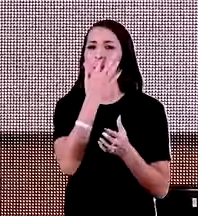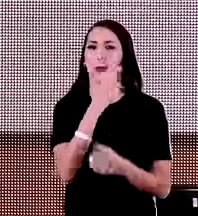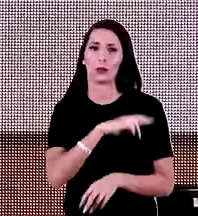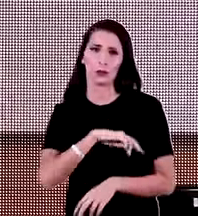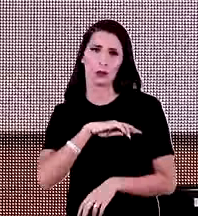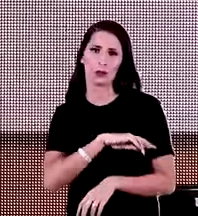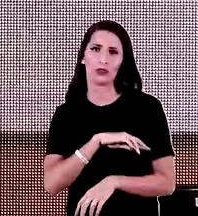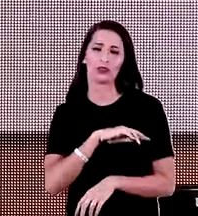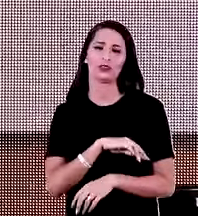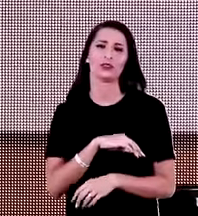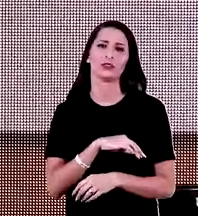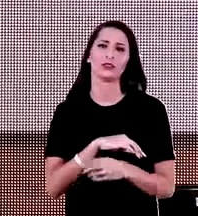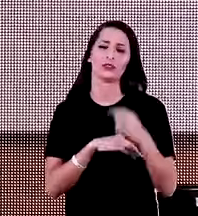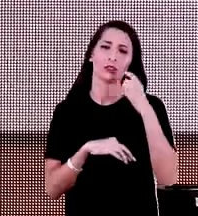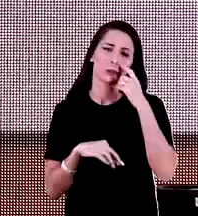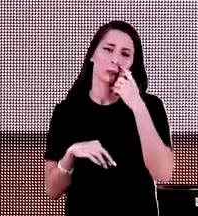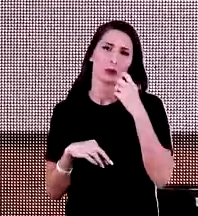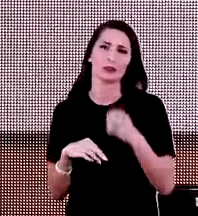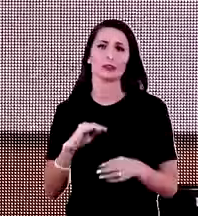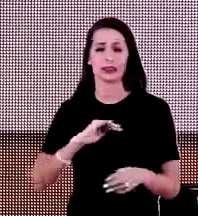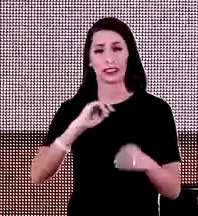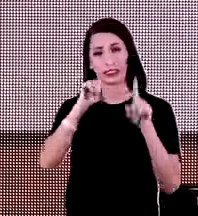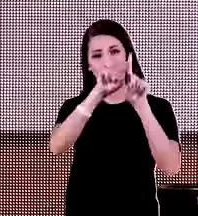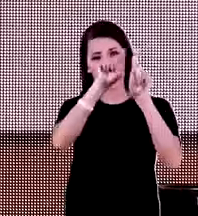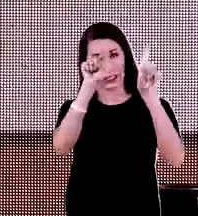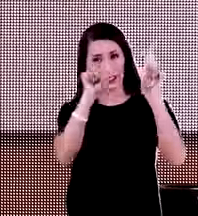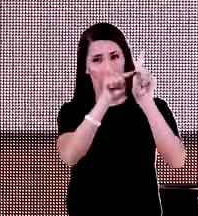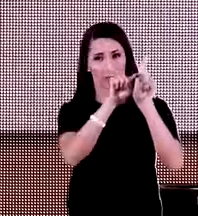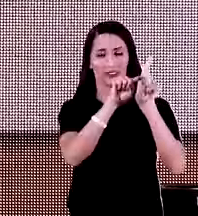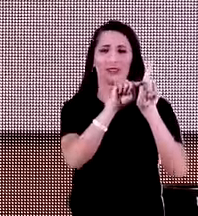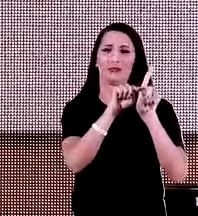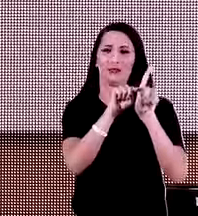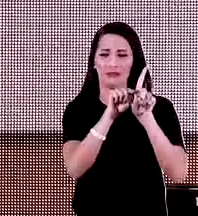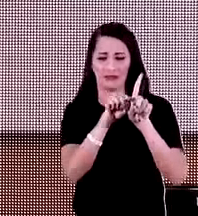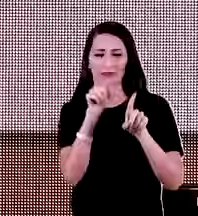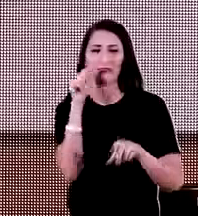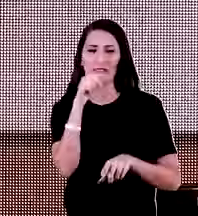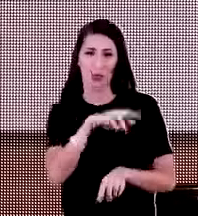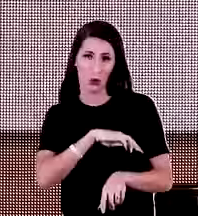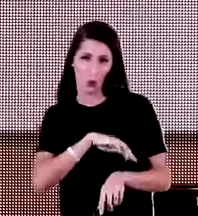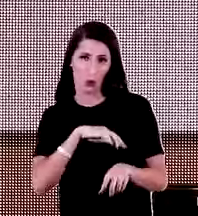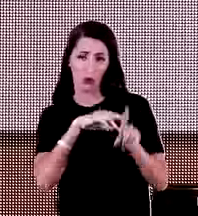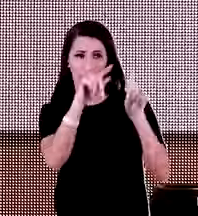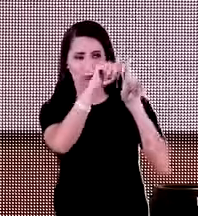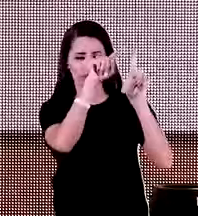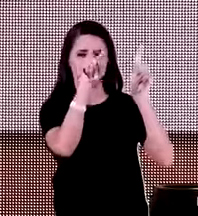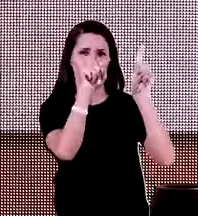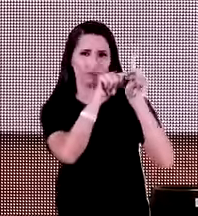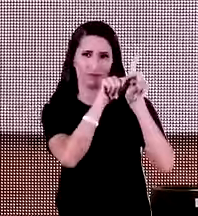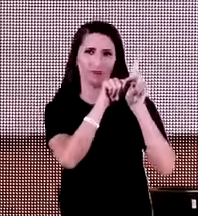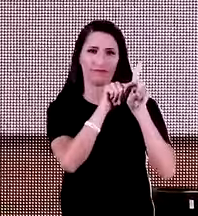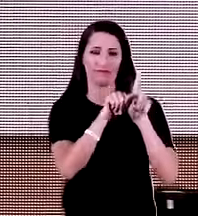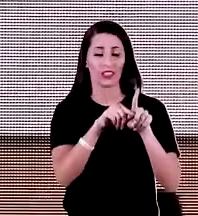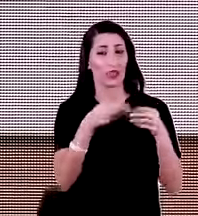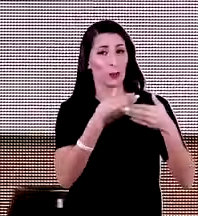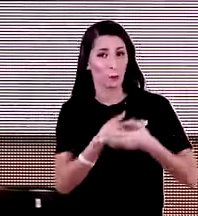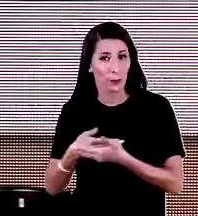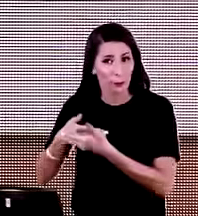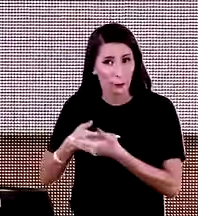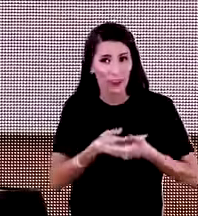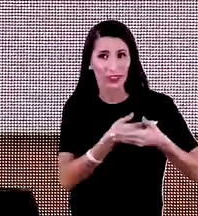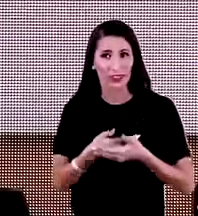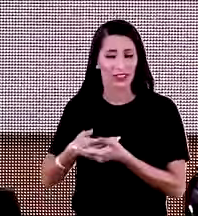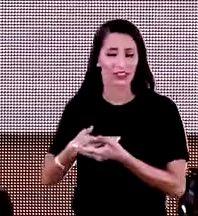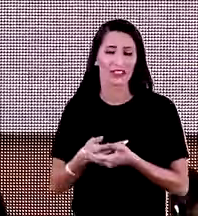Bíblia não, minha gente? Ruth fica grávida. Ruth fica grávida. E aquele bebezinho